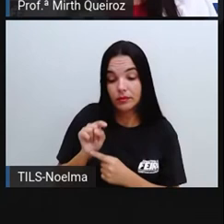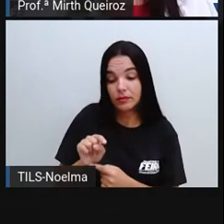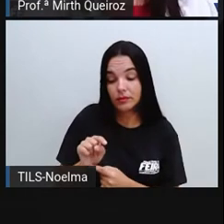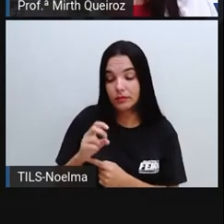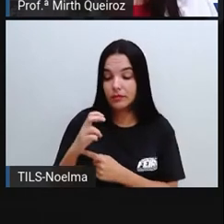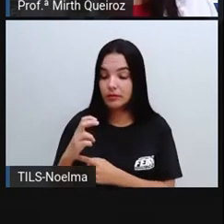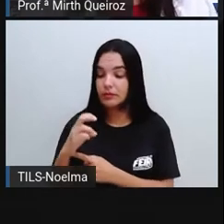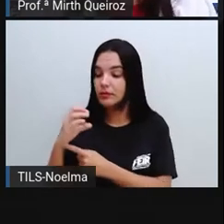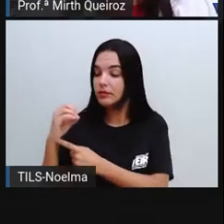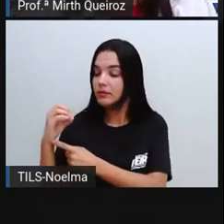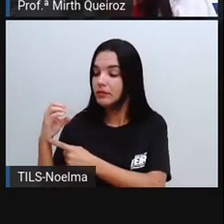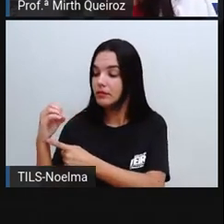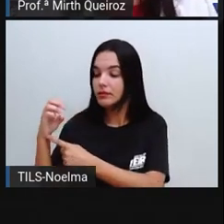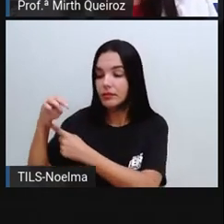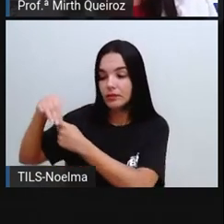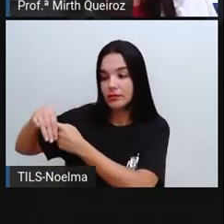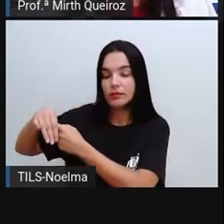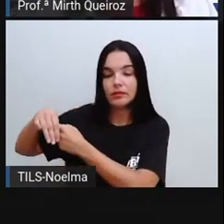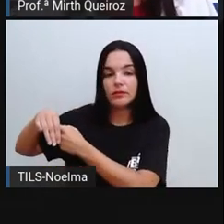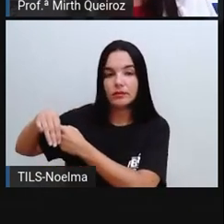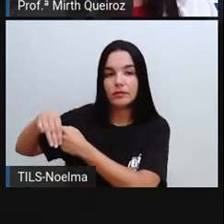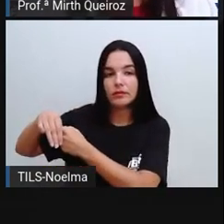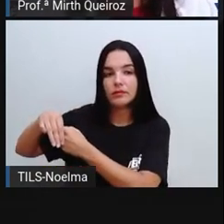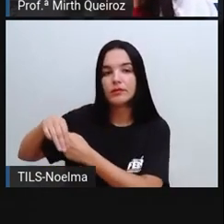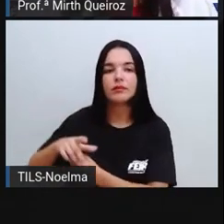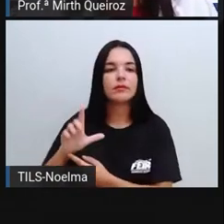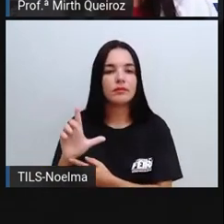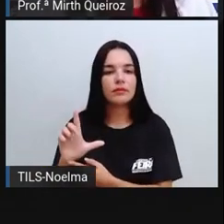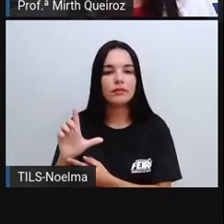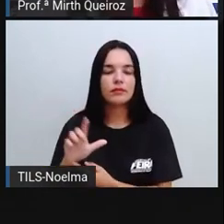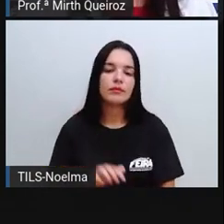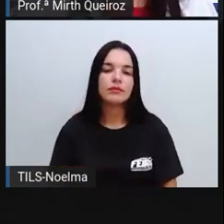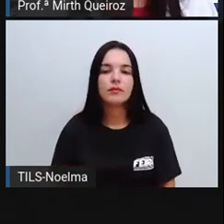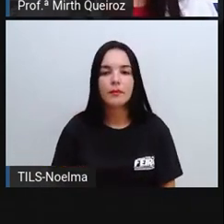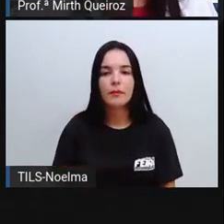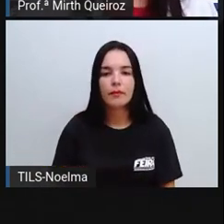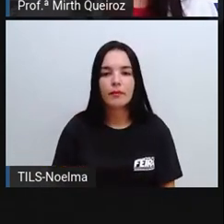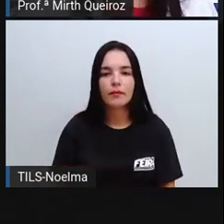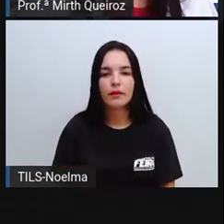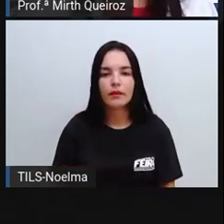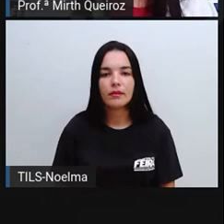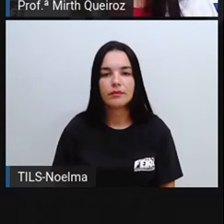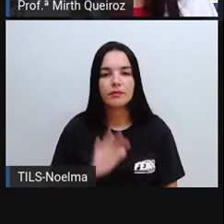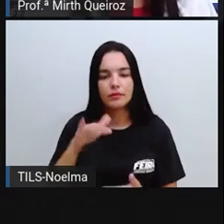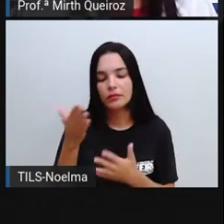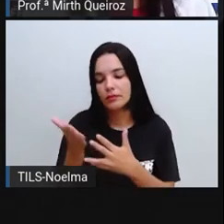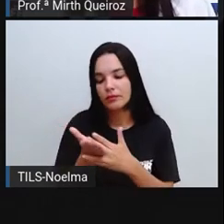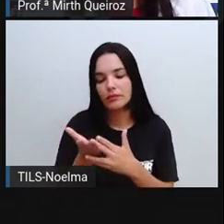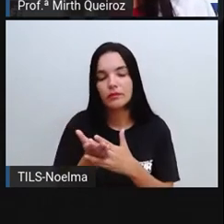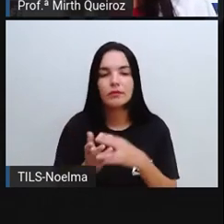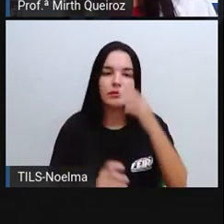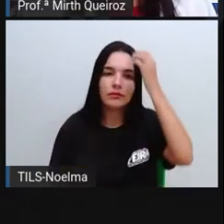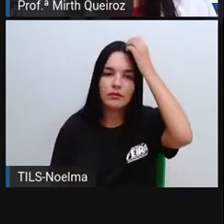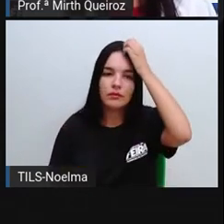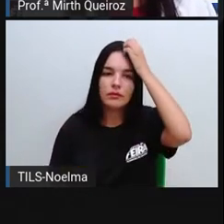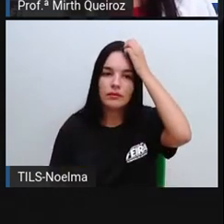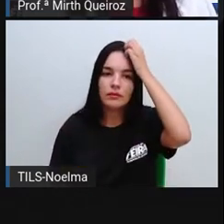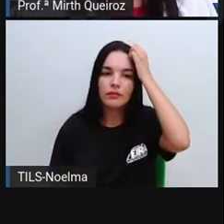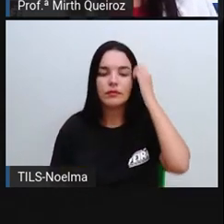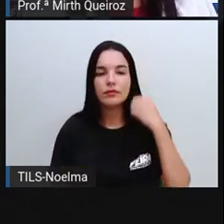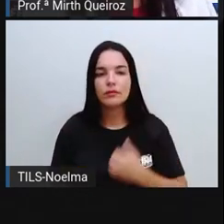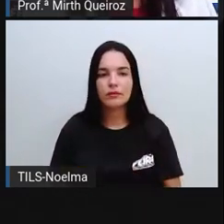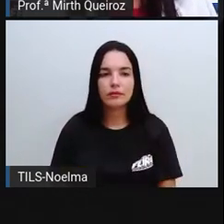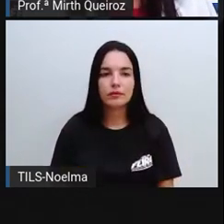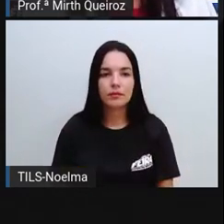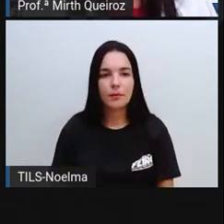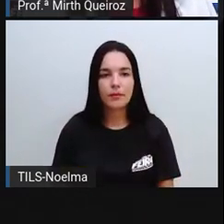500 ml, ou 2,5 litros, que é 2 litros e meio. 500 é a metade de 1.000, é meio, né? Então, 2